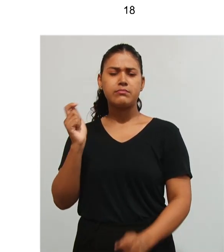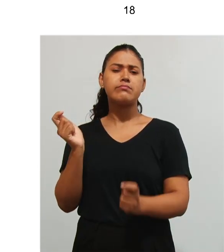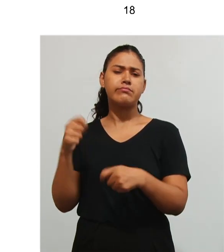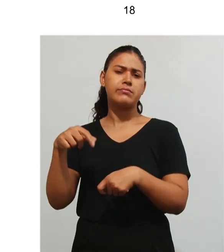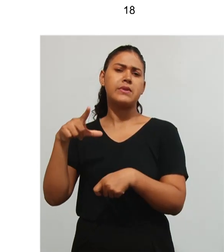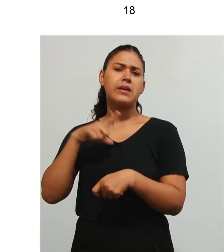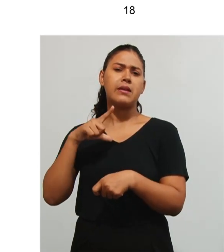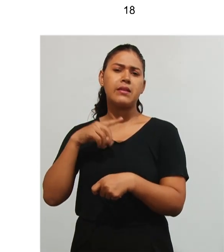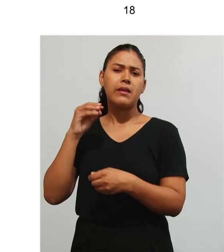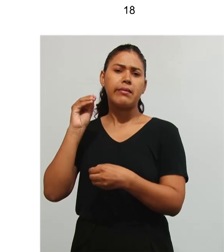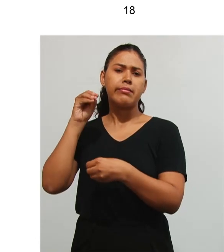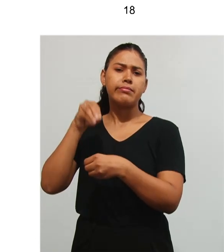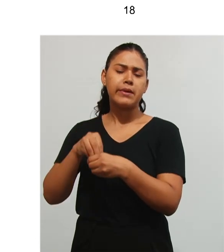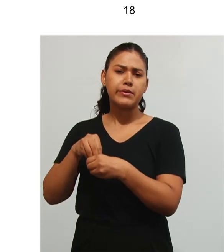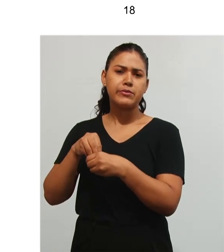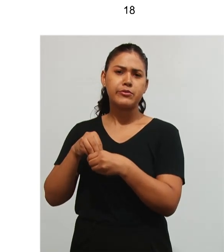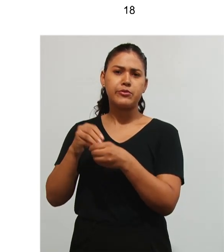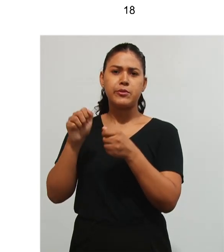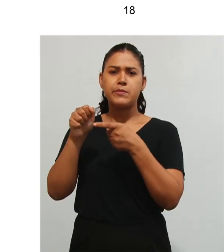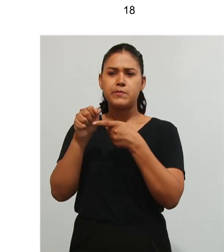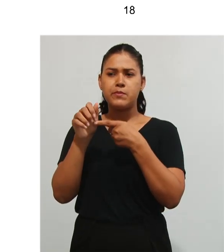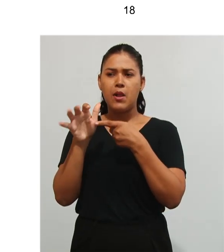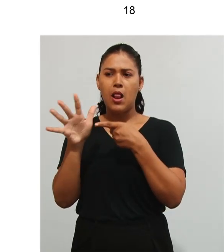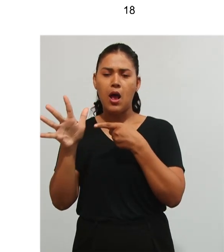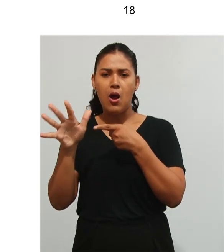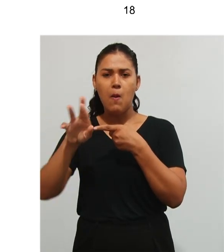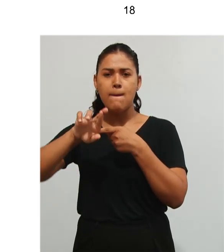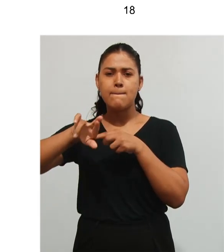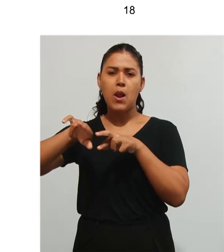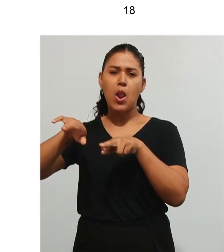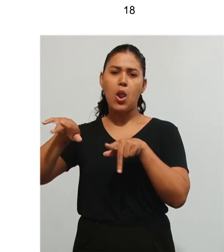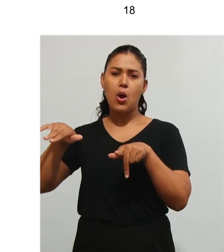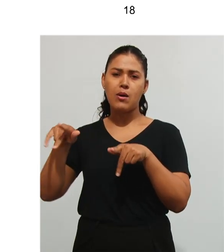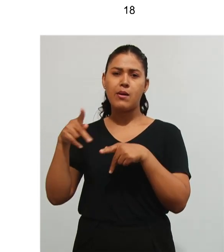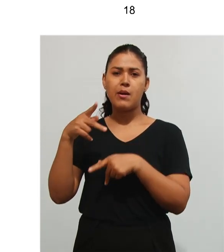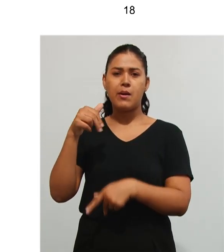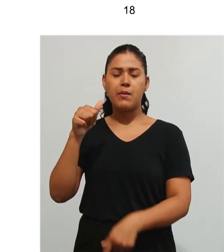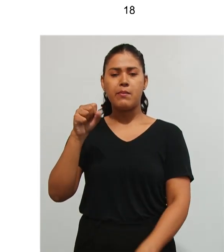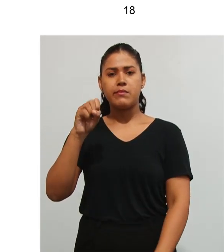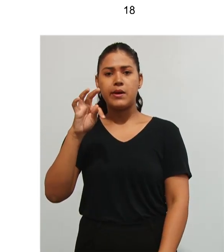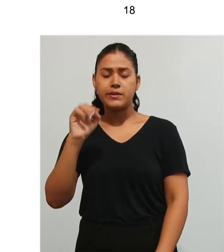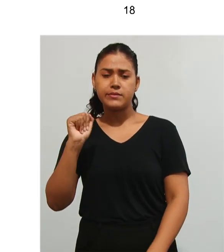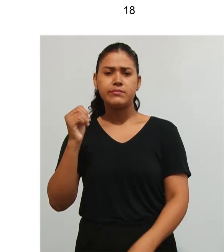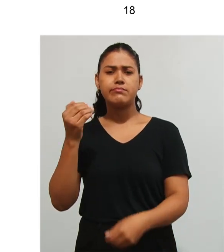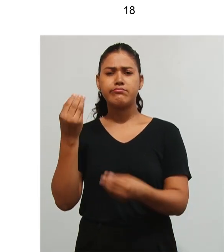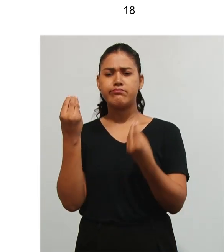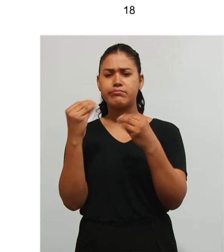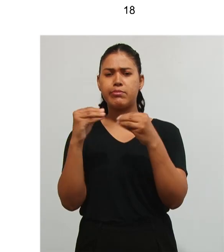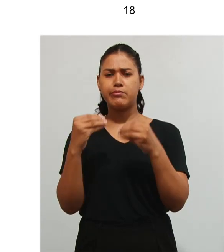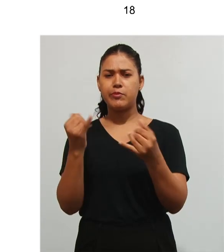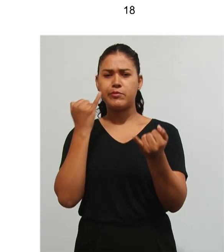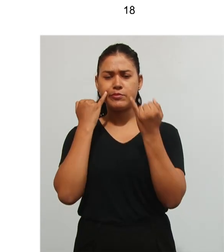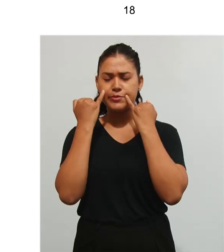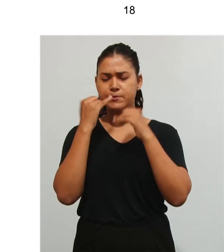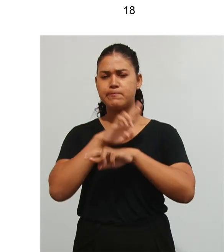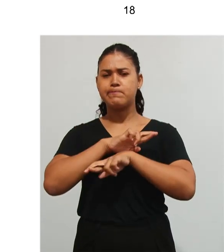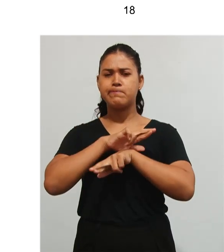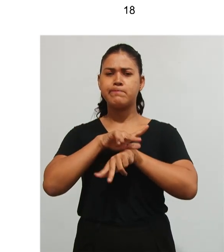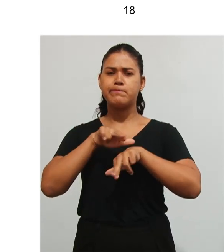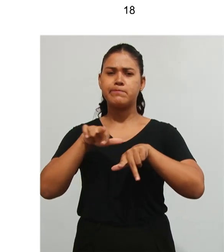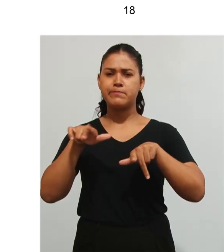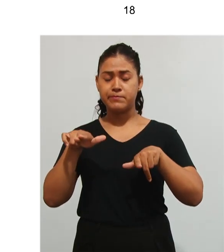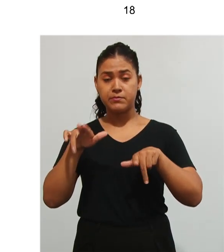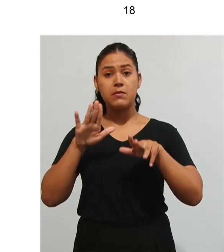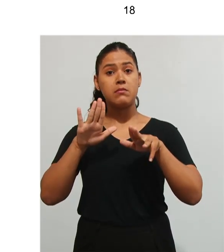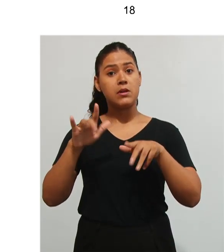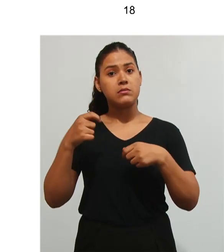chamadas subpastas, e cada uma dessas pastas pode ter um conjunto diversificado de arquivos. E aí é importante sempre observar